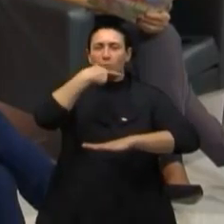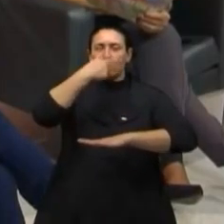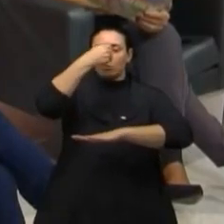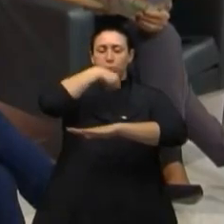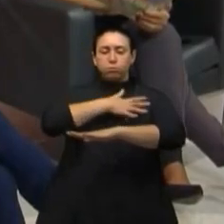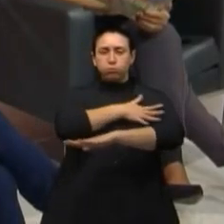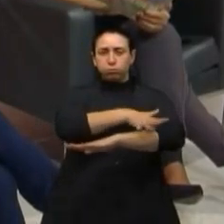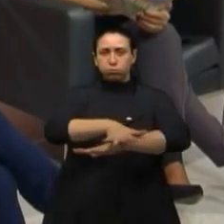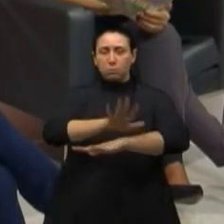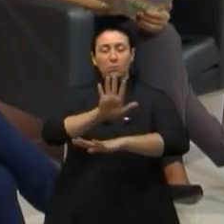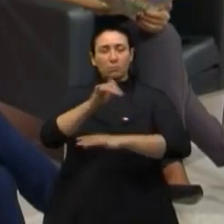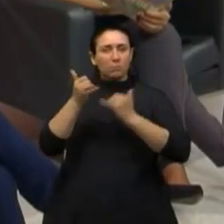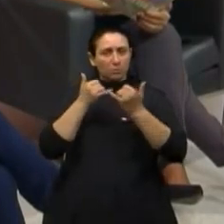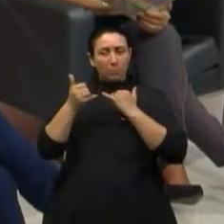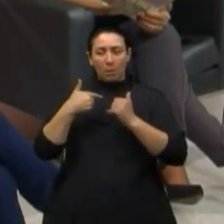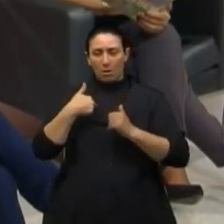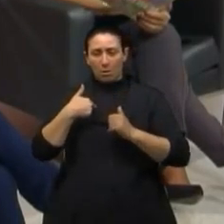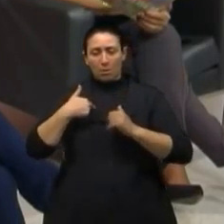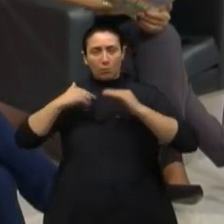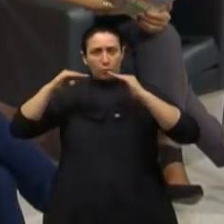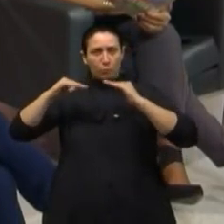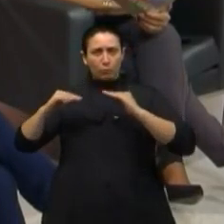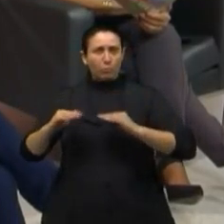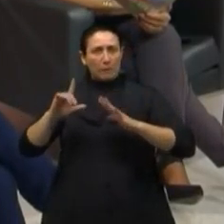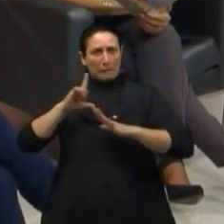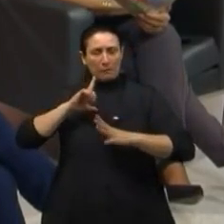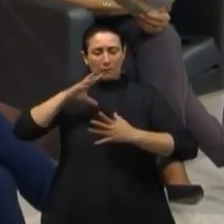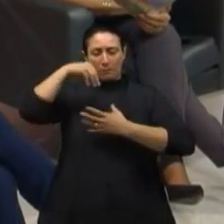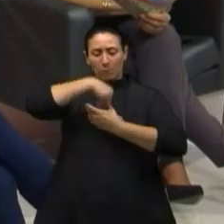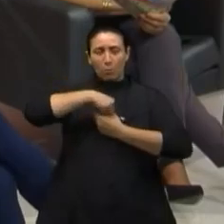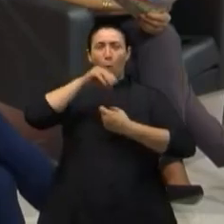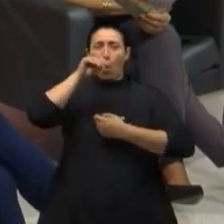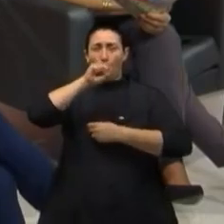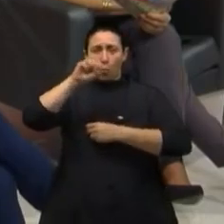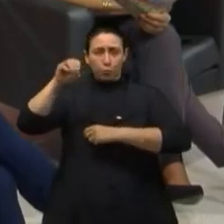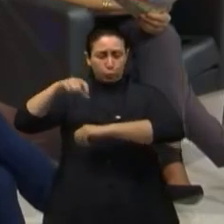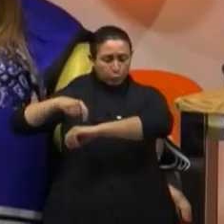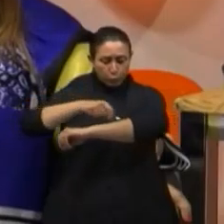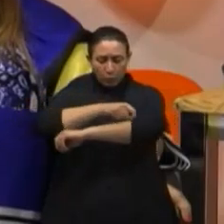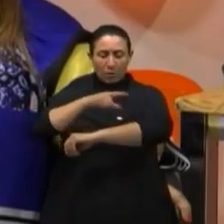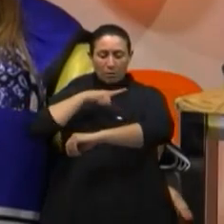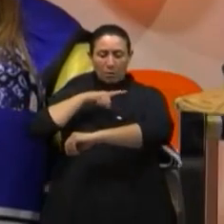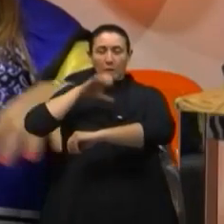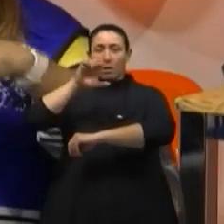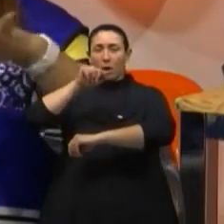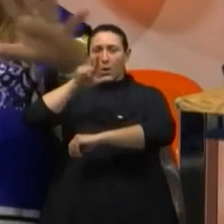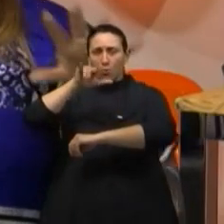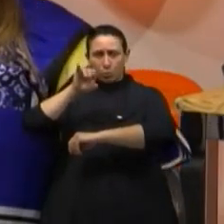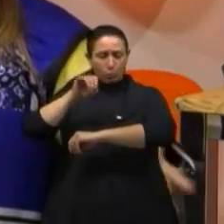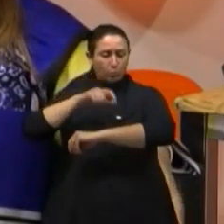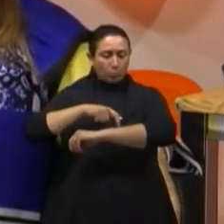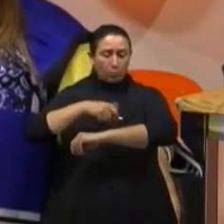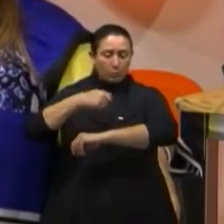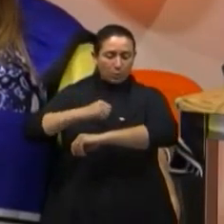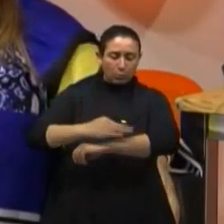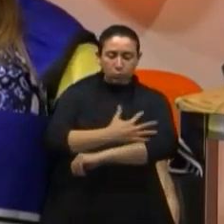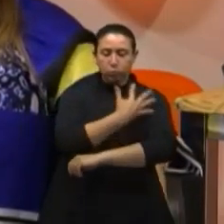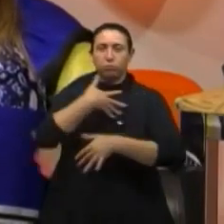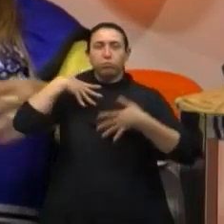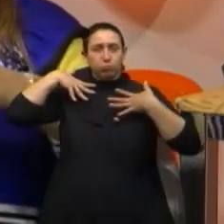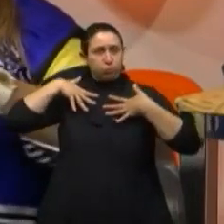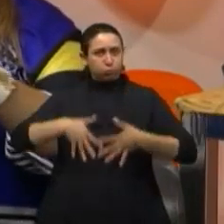meus nveis estão baixos eu vou retirar do osso que é um depós de cálcio Aham vou retirar do osso vou mandar para para todas as funções que o cálcio tem no